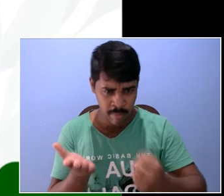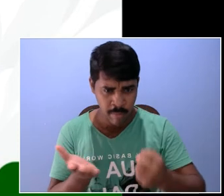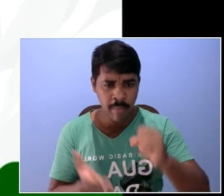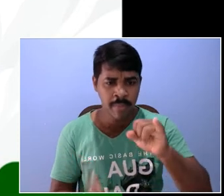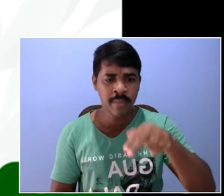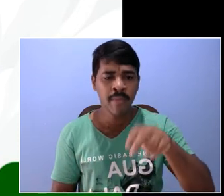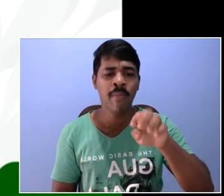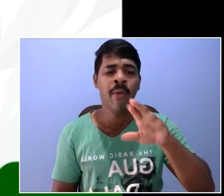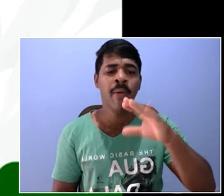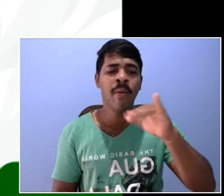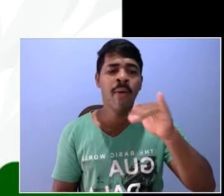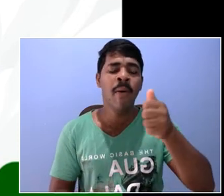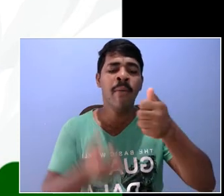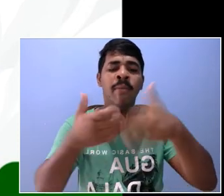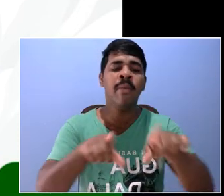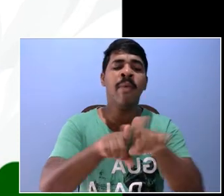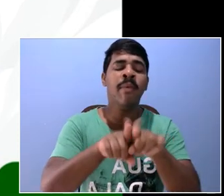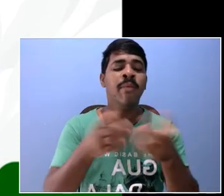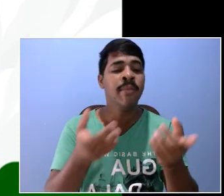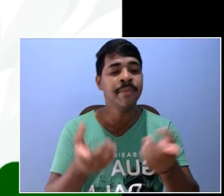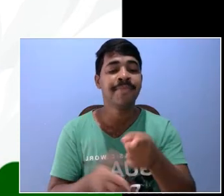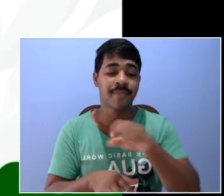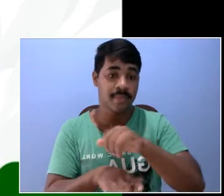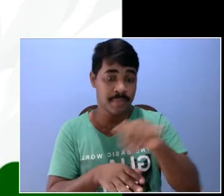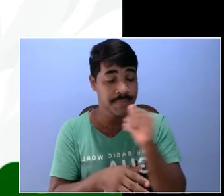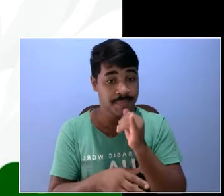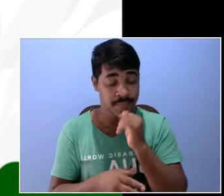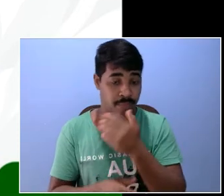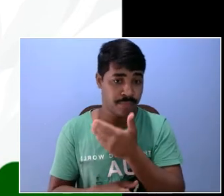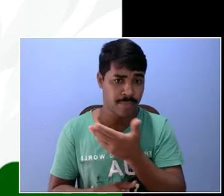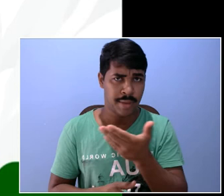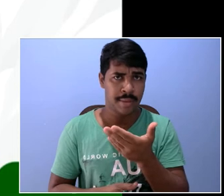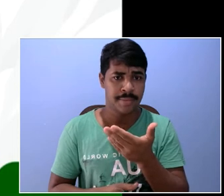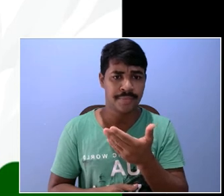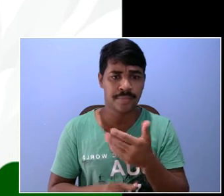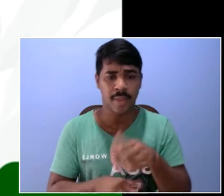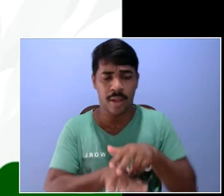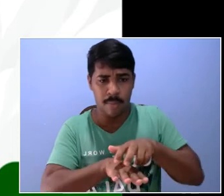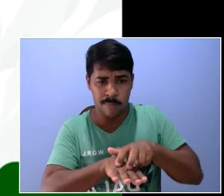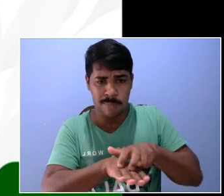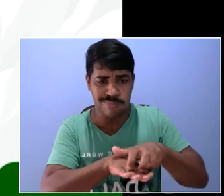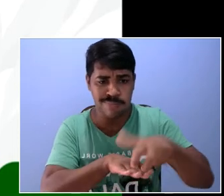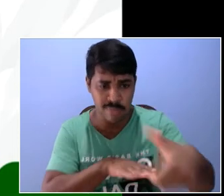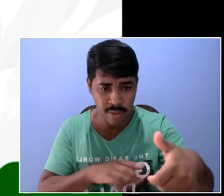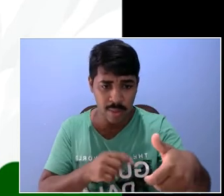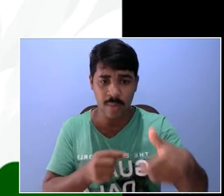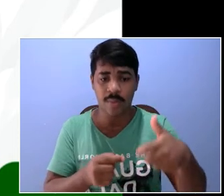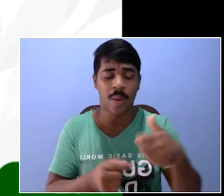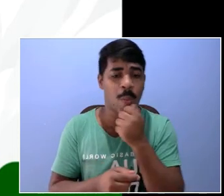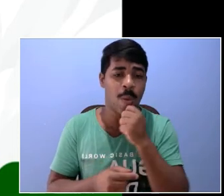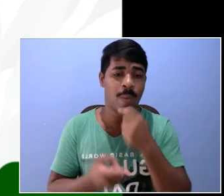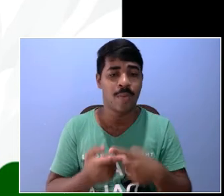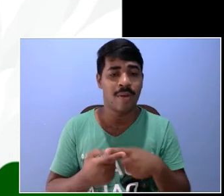cinto é fazer com que o corpo permaneça no mesmo lugar, mesmo em casos dessas freadas bruscas, tá